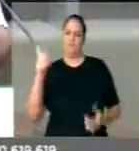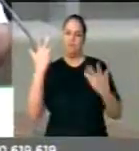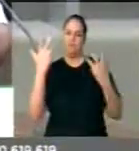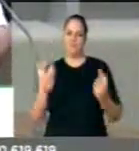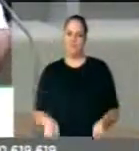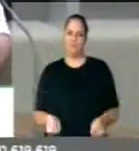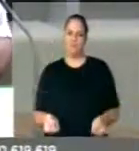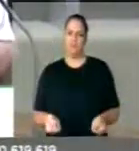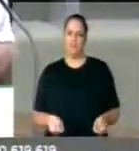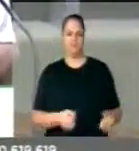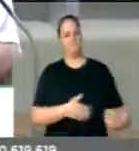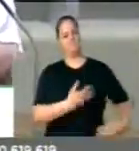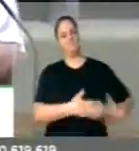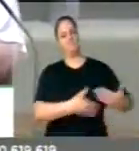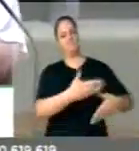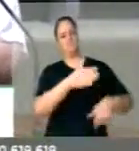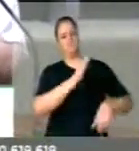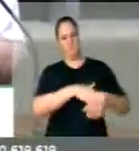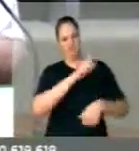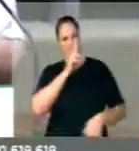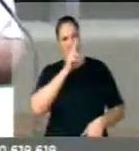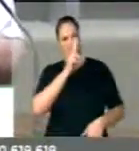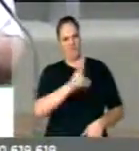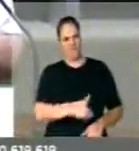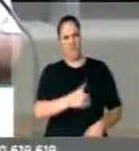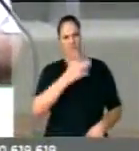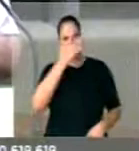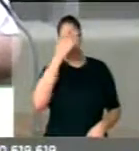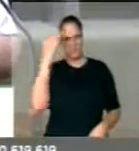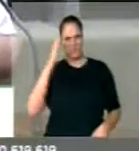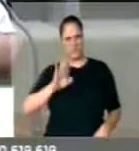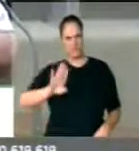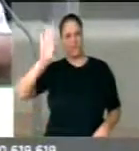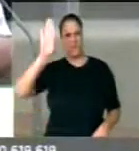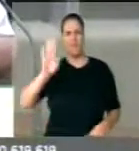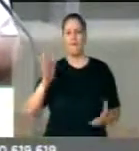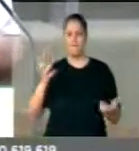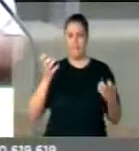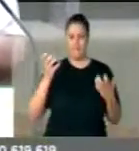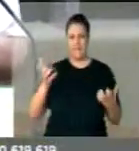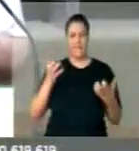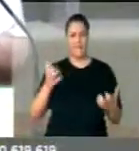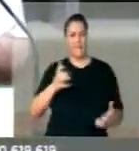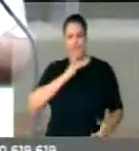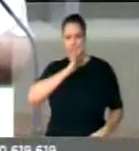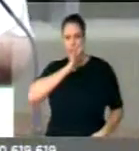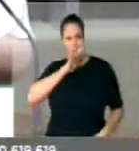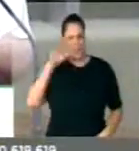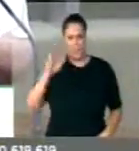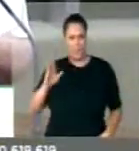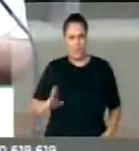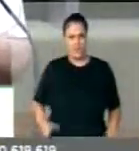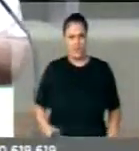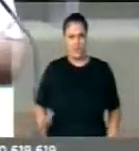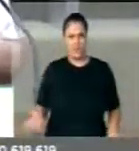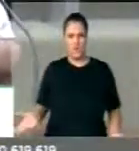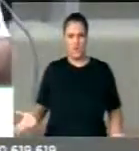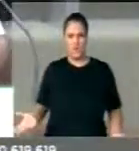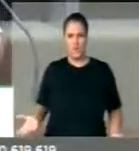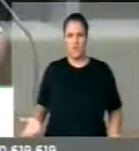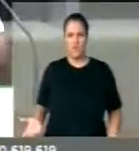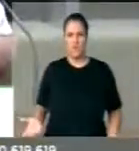assim para fortalecer candidaturas alinhadas com o atraso e o retrocesso político que o Brasil vive